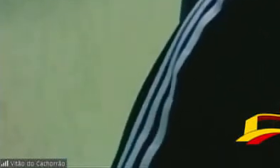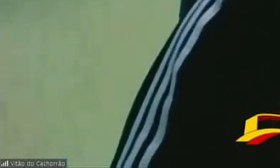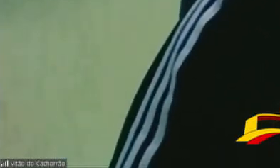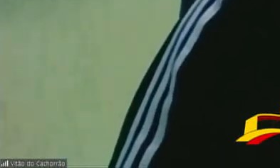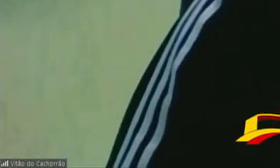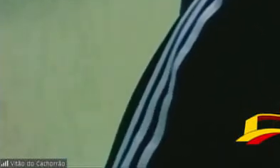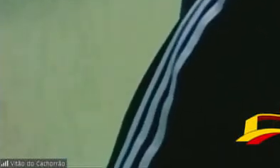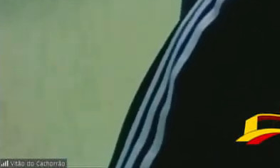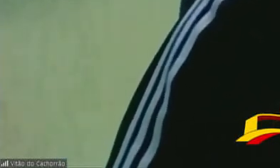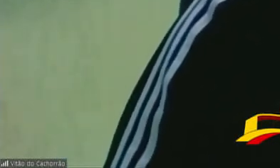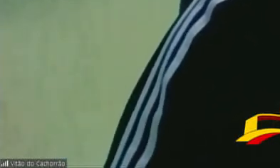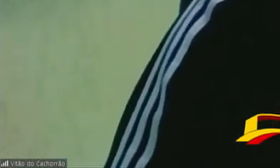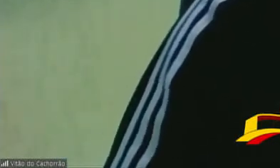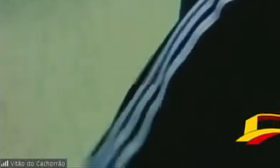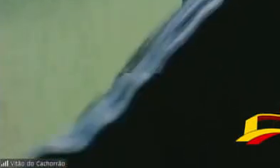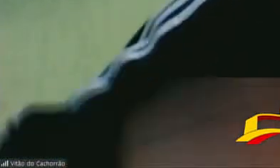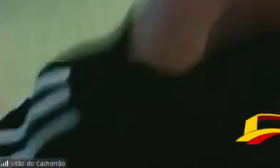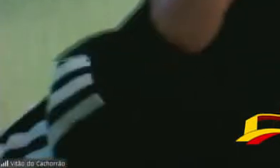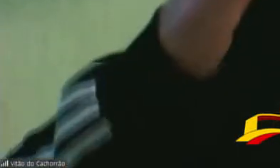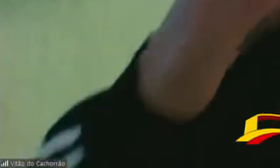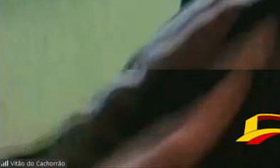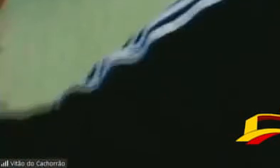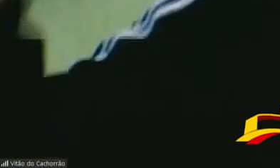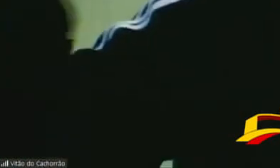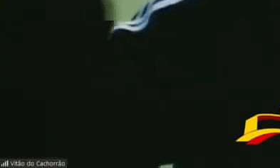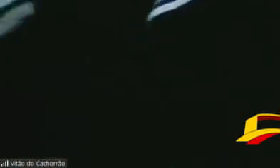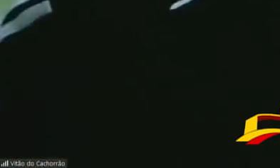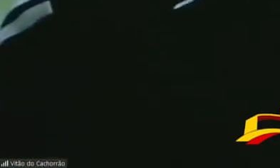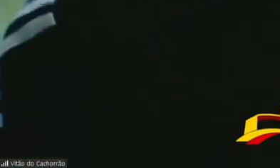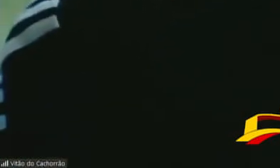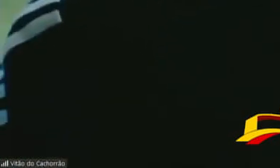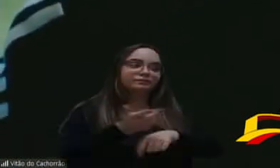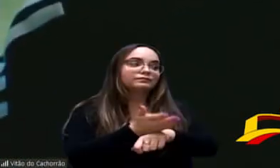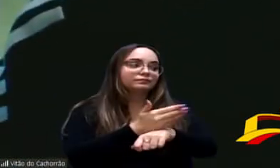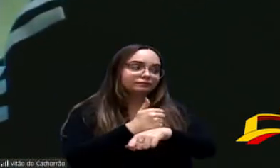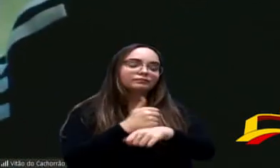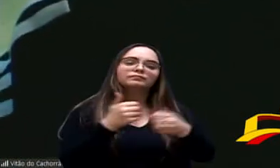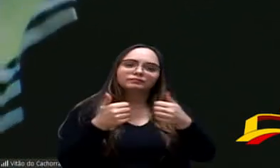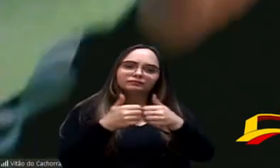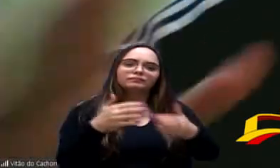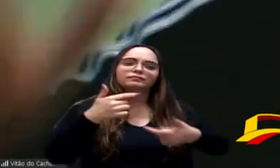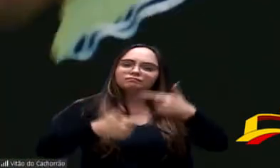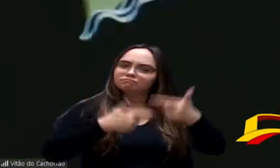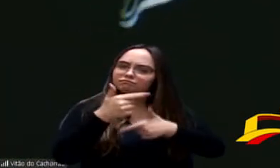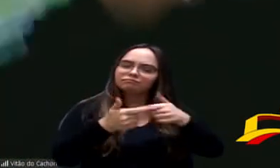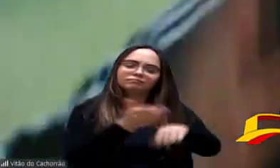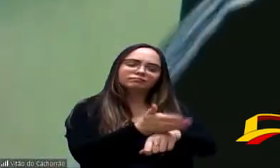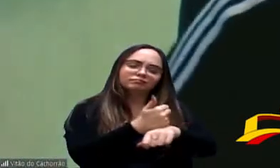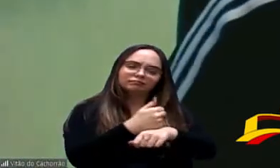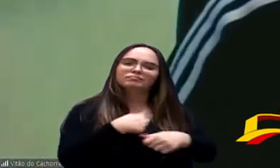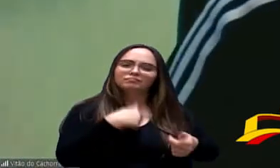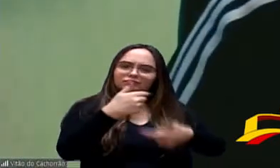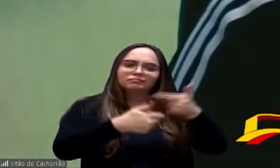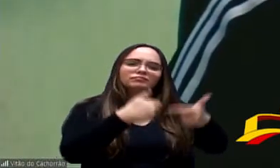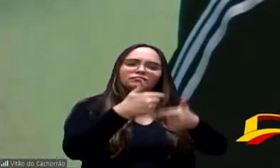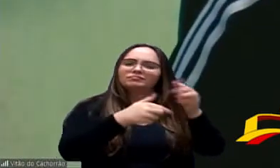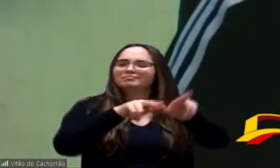raça, a gente já foi trabalhando desde cedo. Graças a Deus já fiz de tudo um